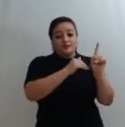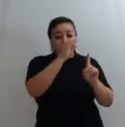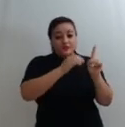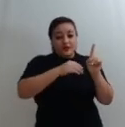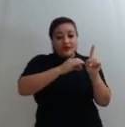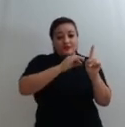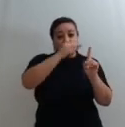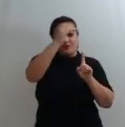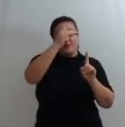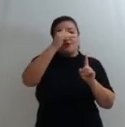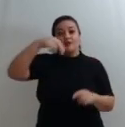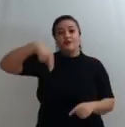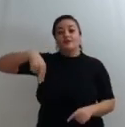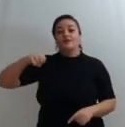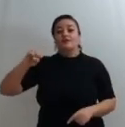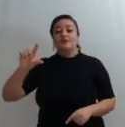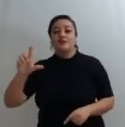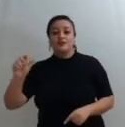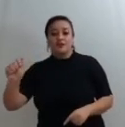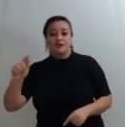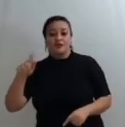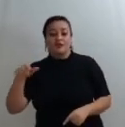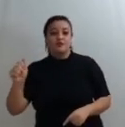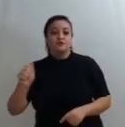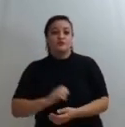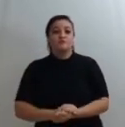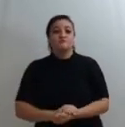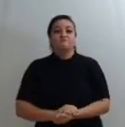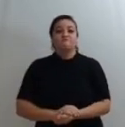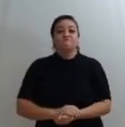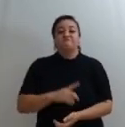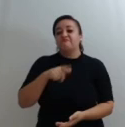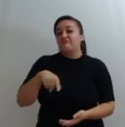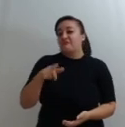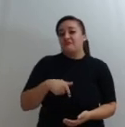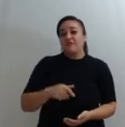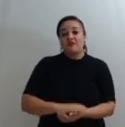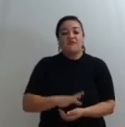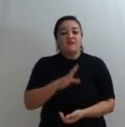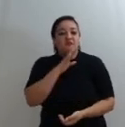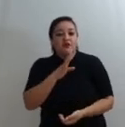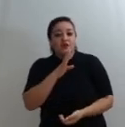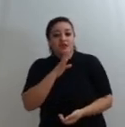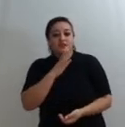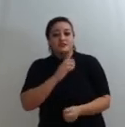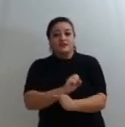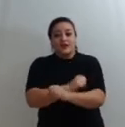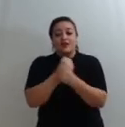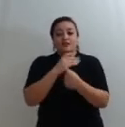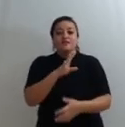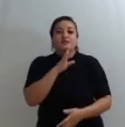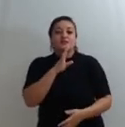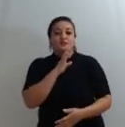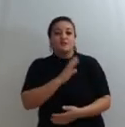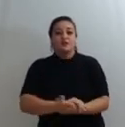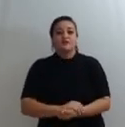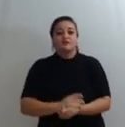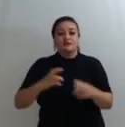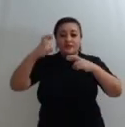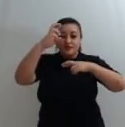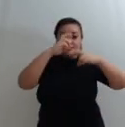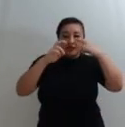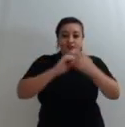negou acesso ao procedimento à defesa, o que nos obrigou a partir para o